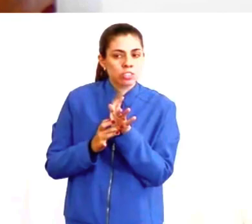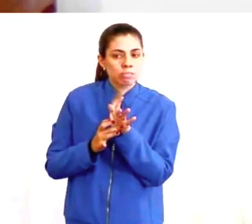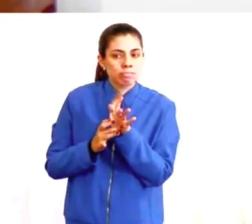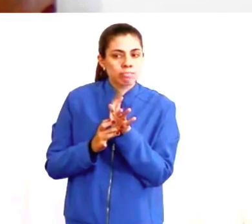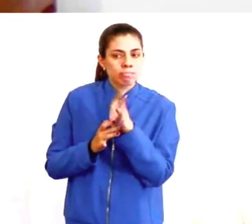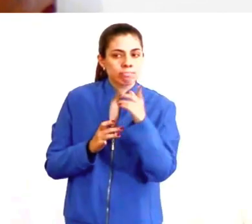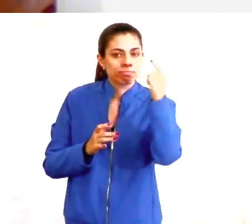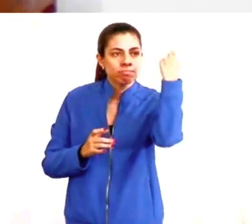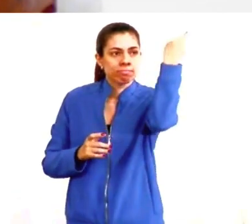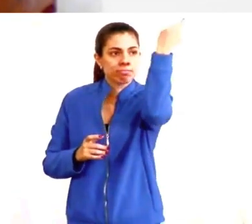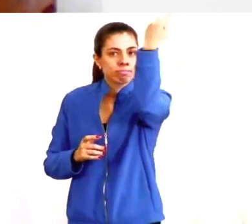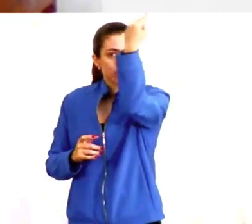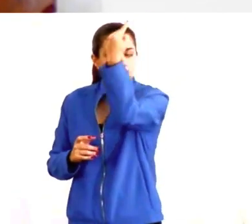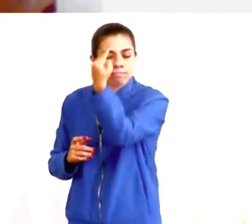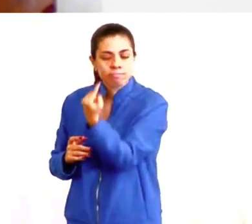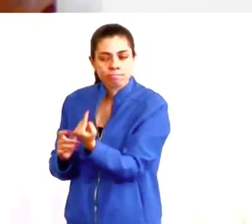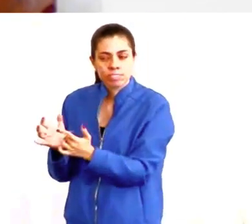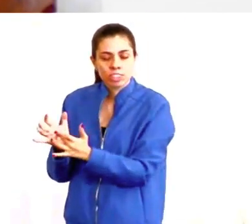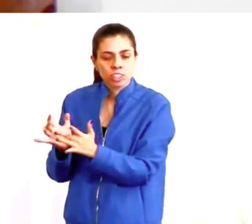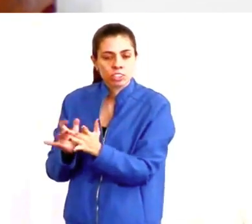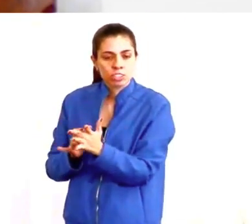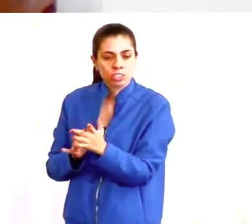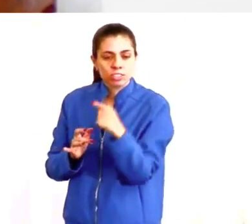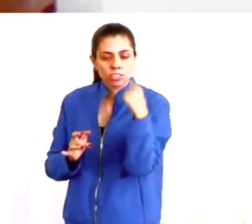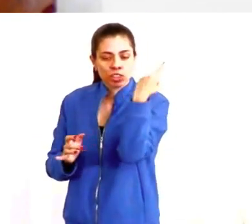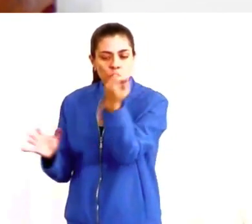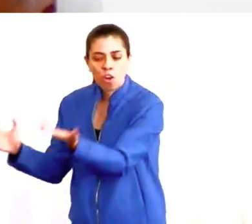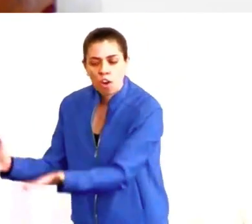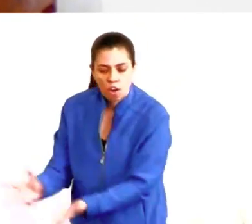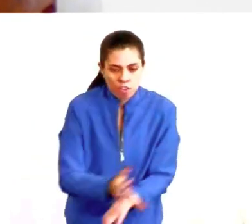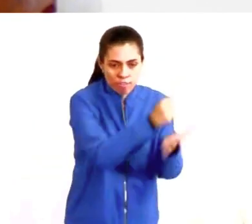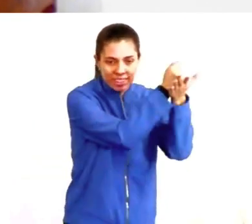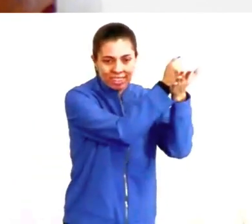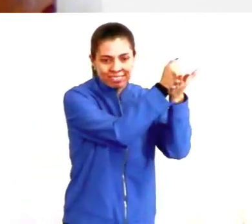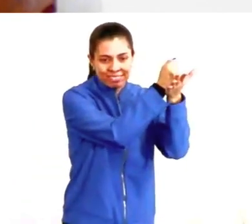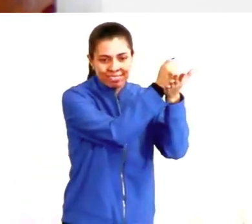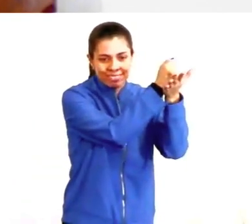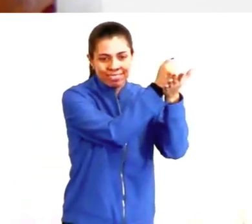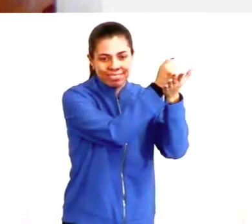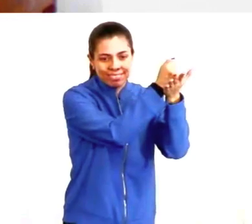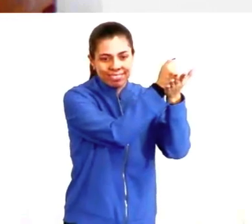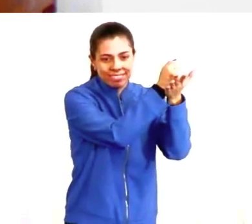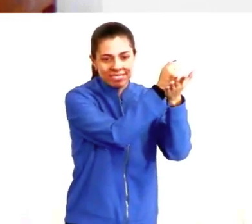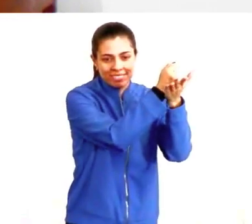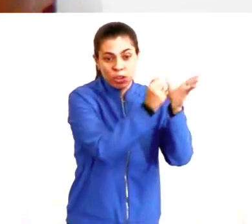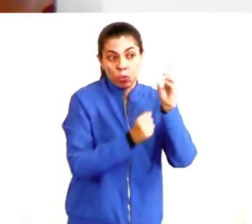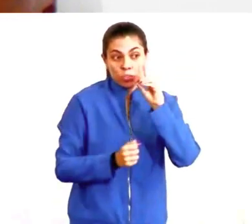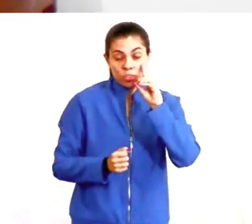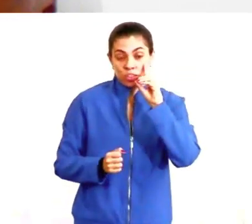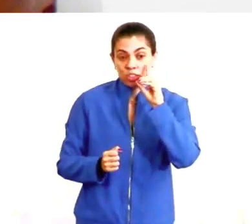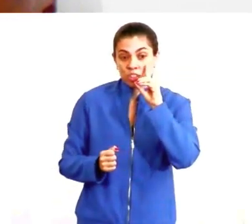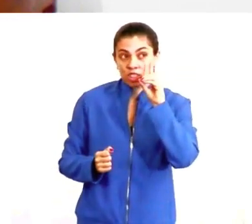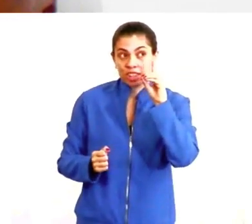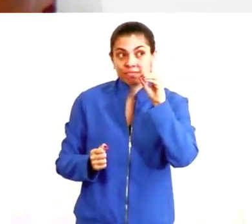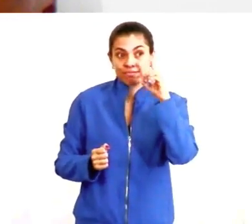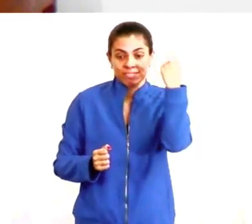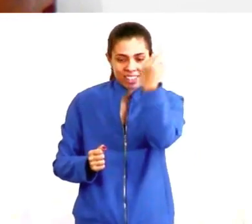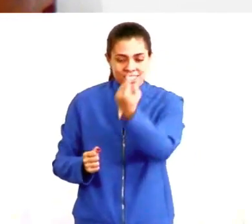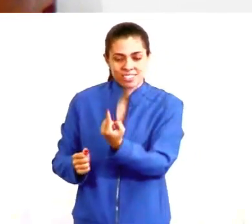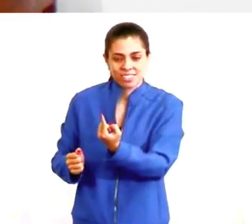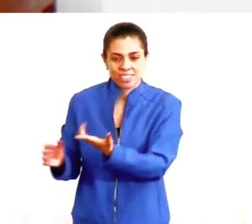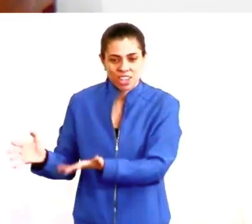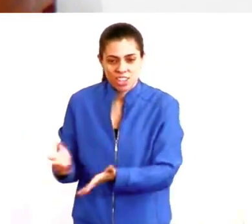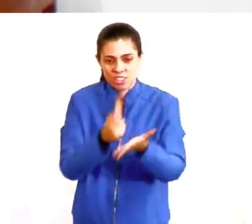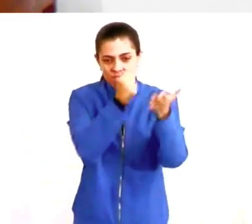fim de todos os tempos, o dia em que o Senhor Jesus Cristo em glória voltará e nos levará